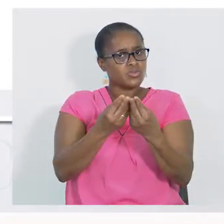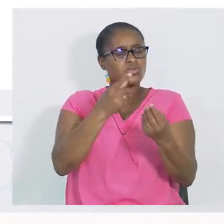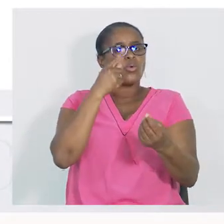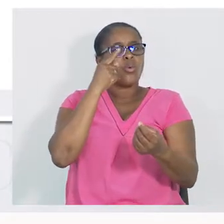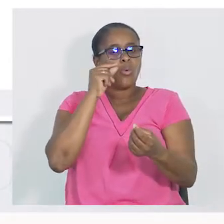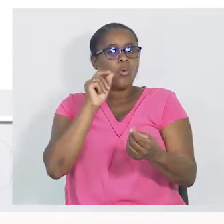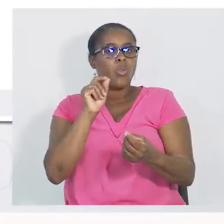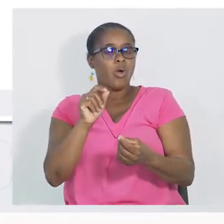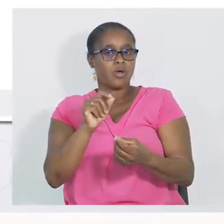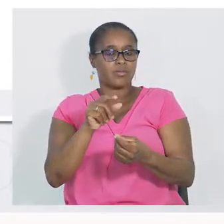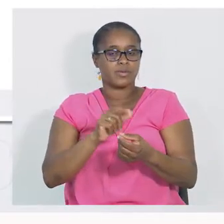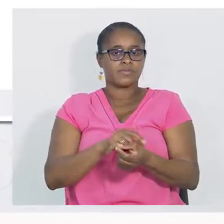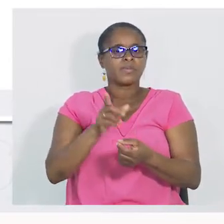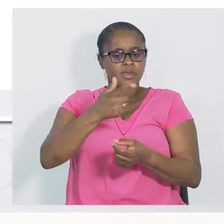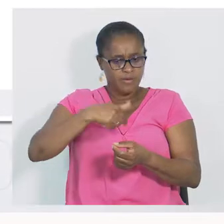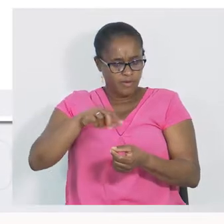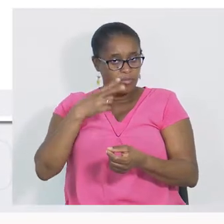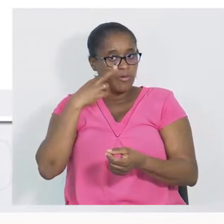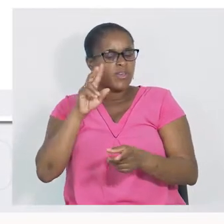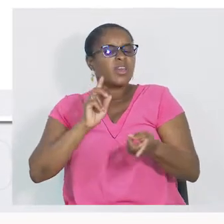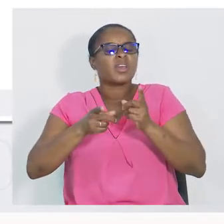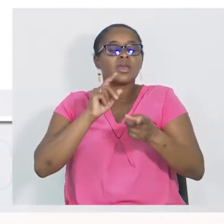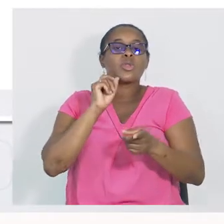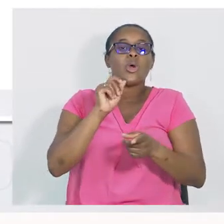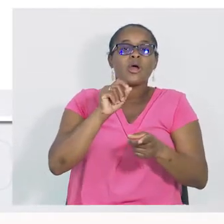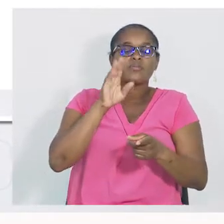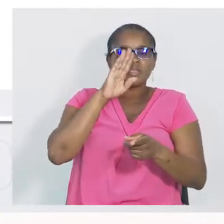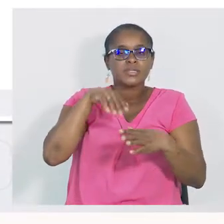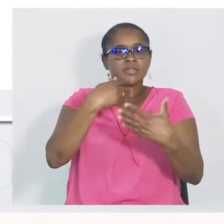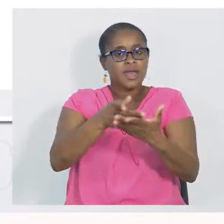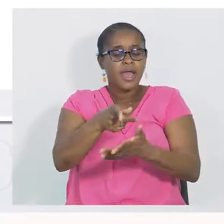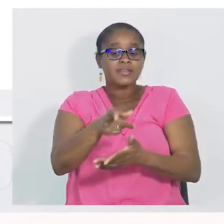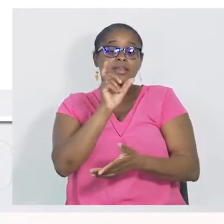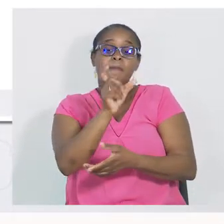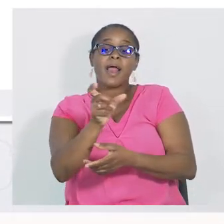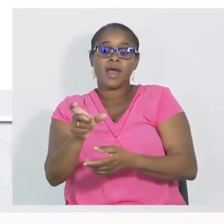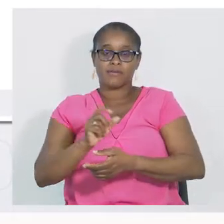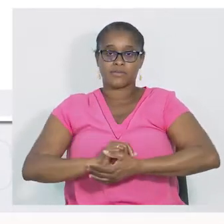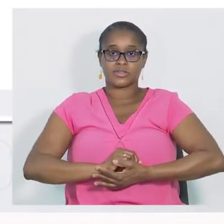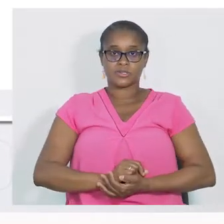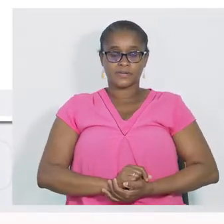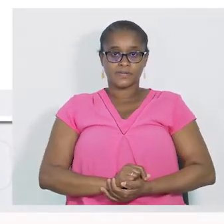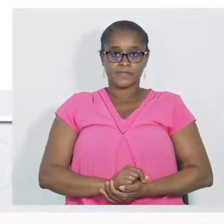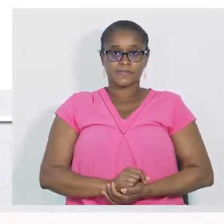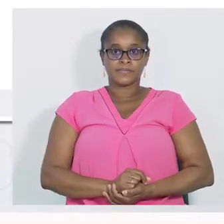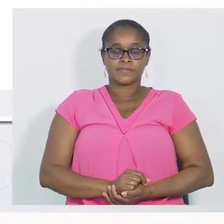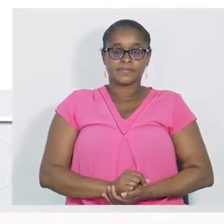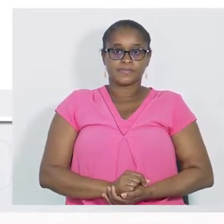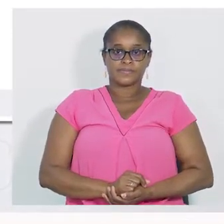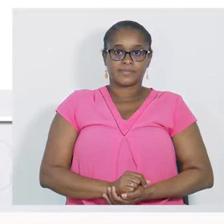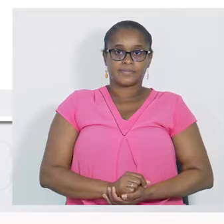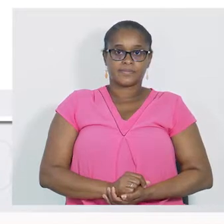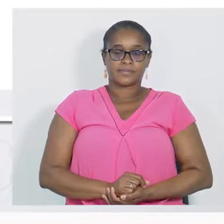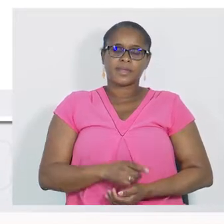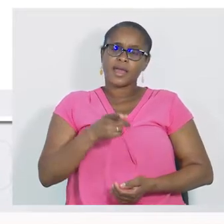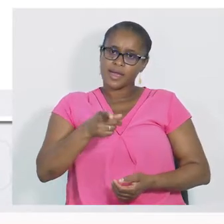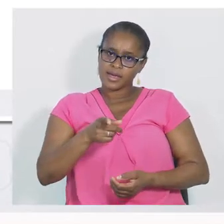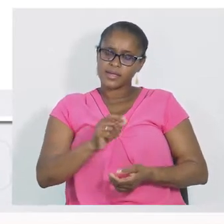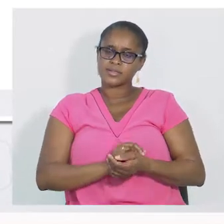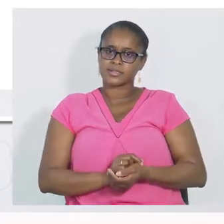palavras sublinhadas. E por que estão sublinhadas? Porque vamos precisar dessas palavras. E reparem